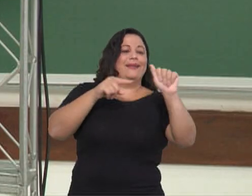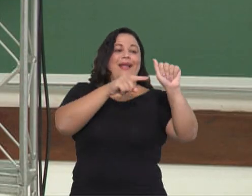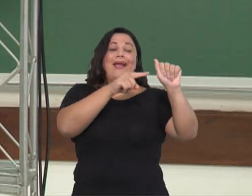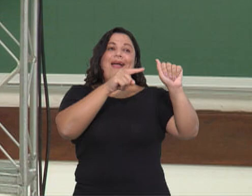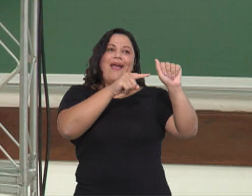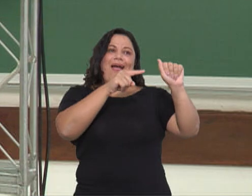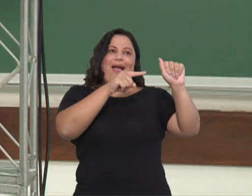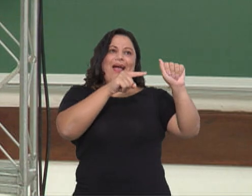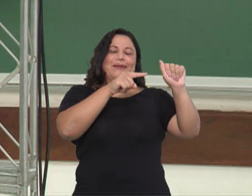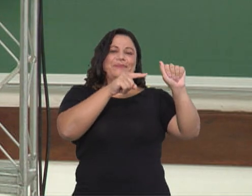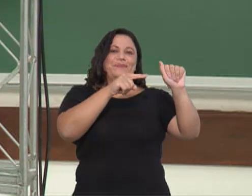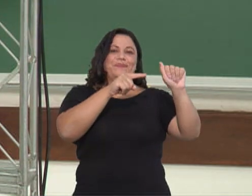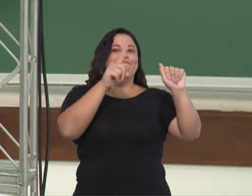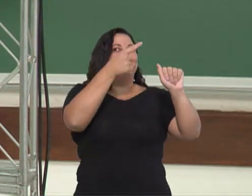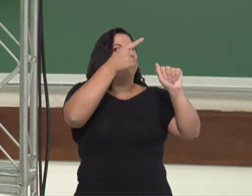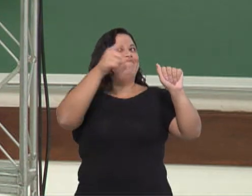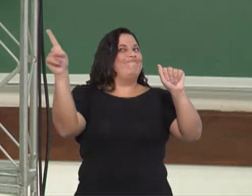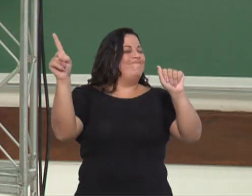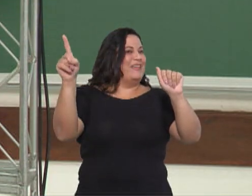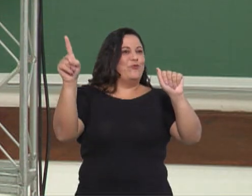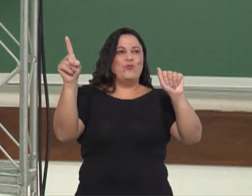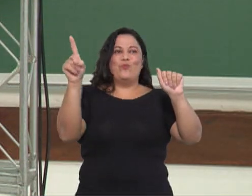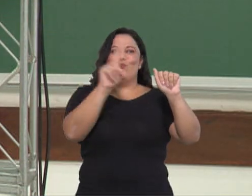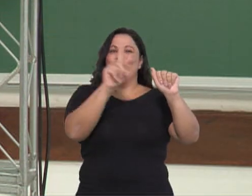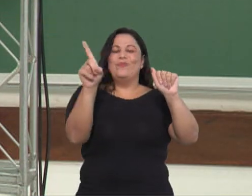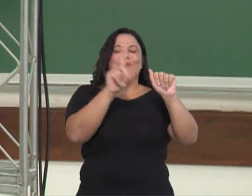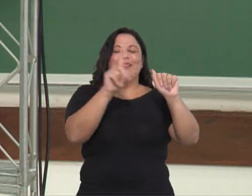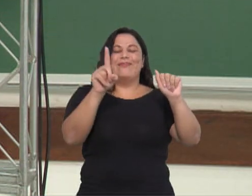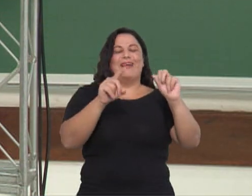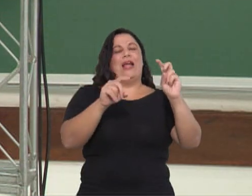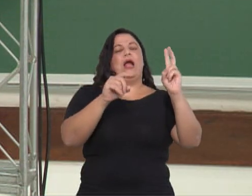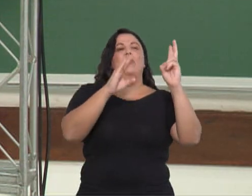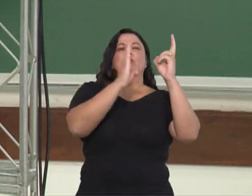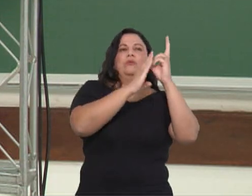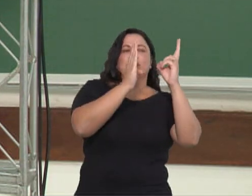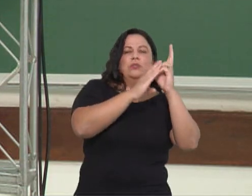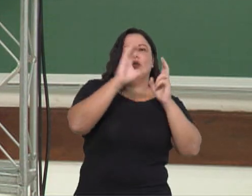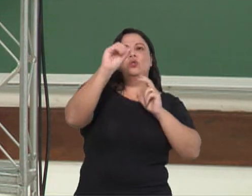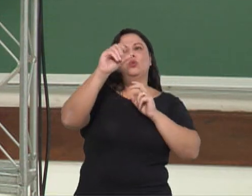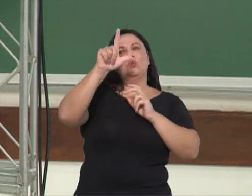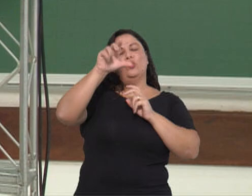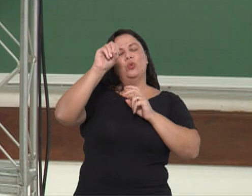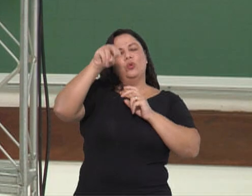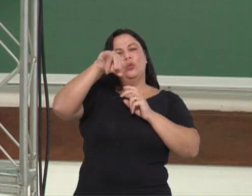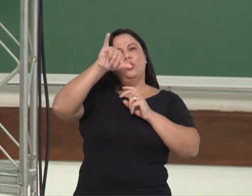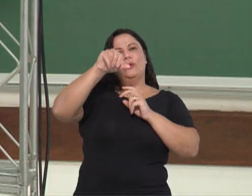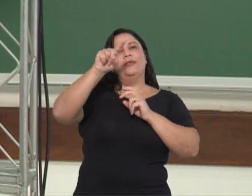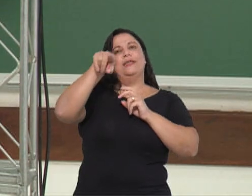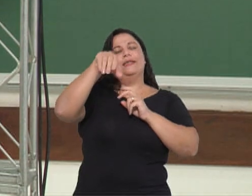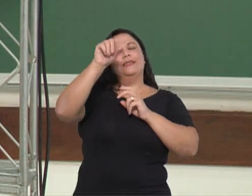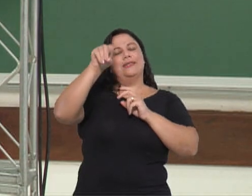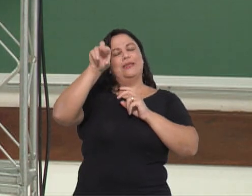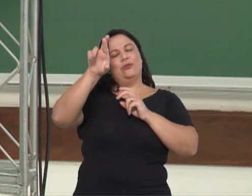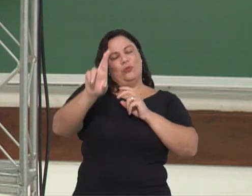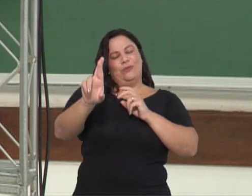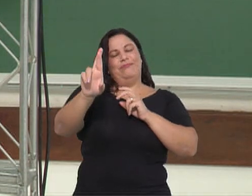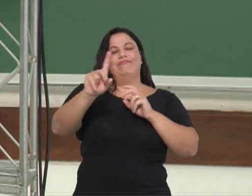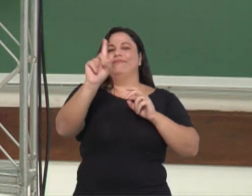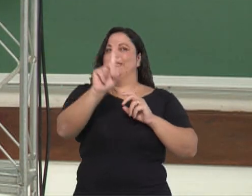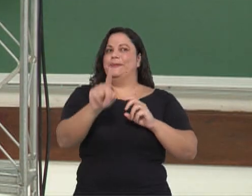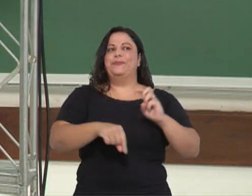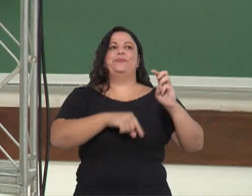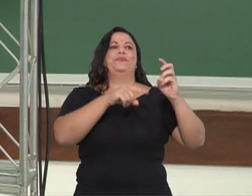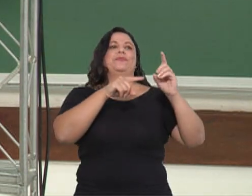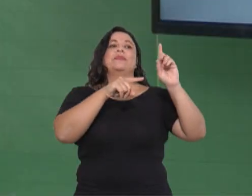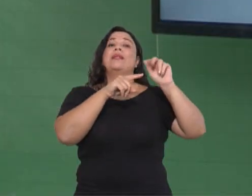colonizadores e indígenas? Não, não é a letra A. Embora isso aqui também dava uma boa história. Letra B,